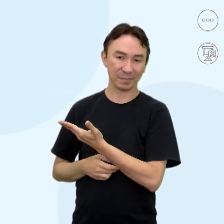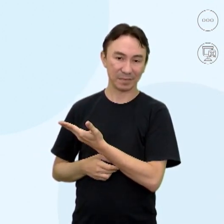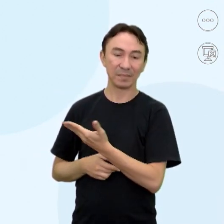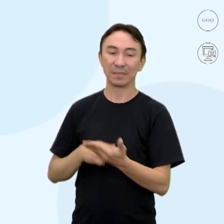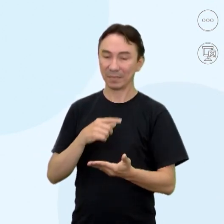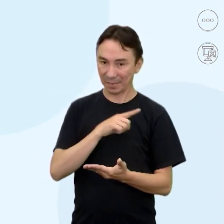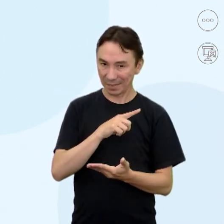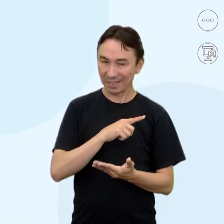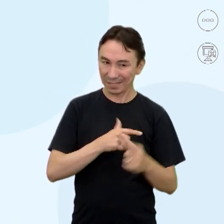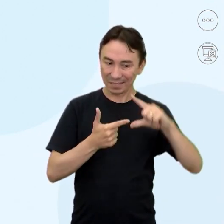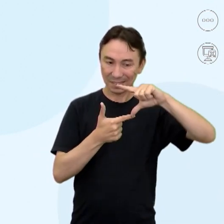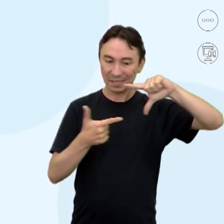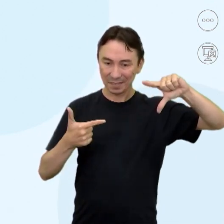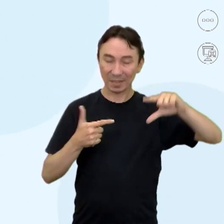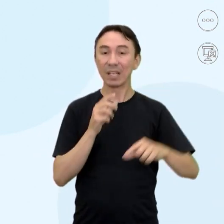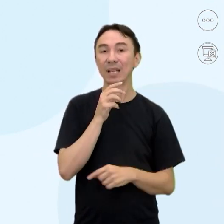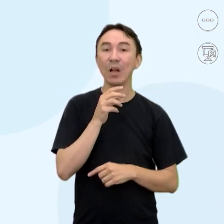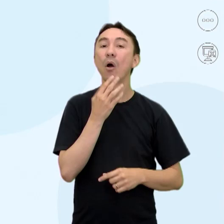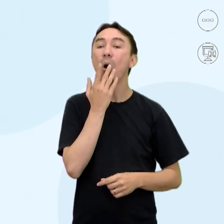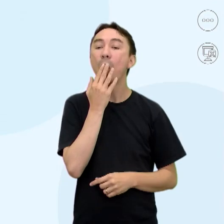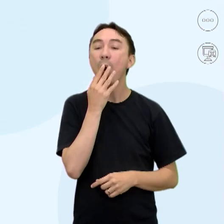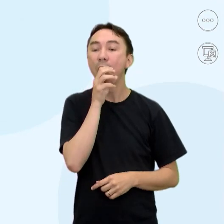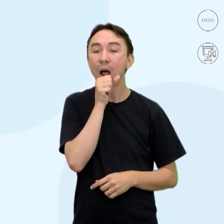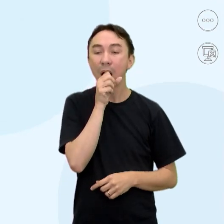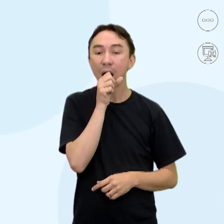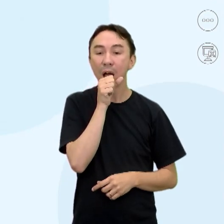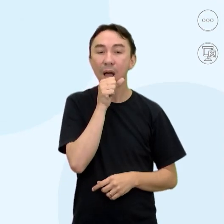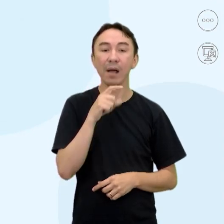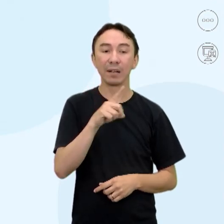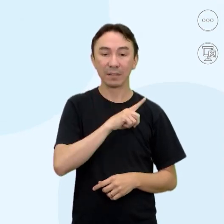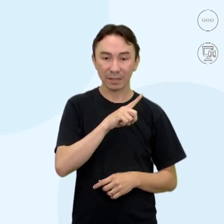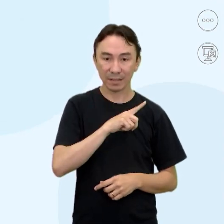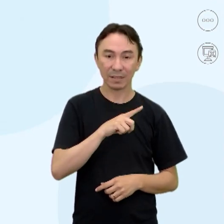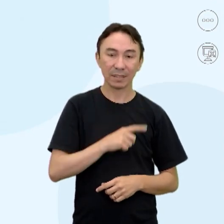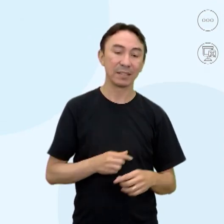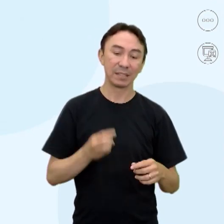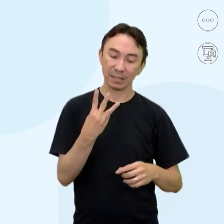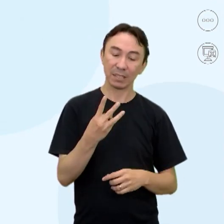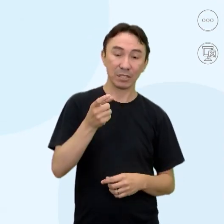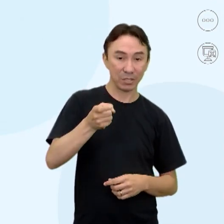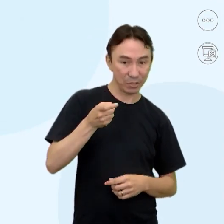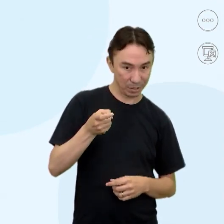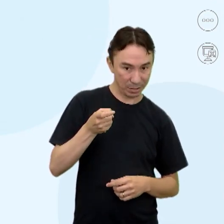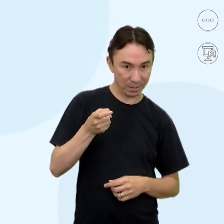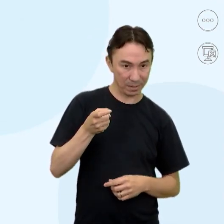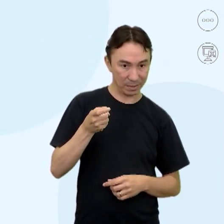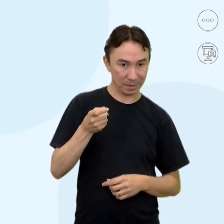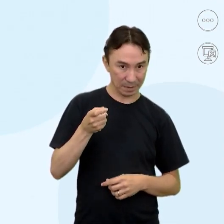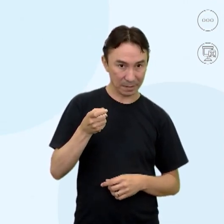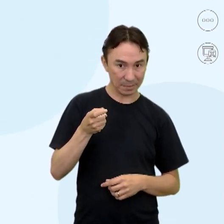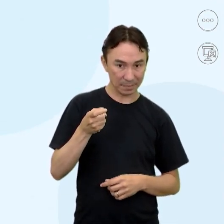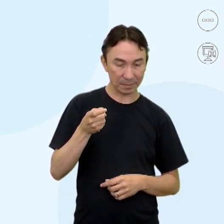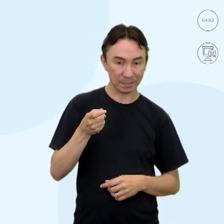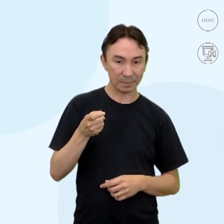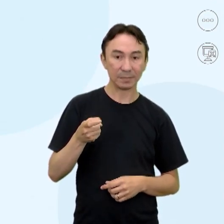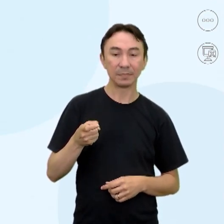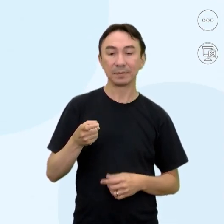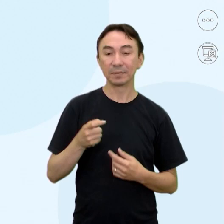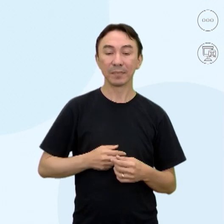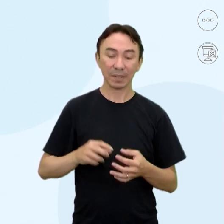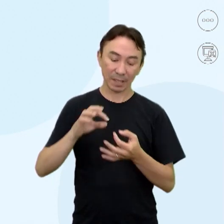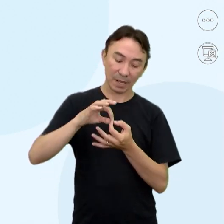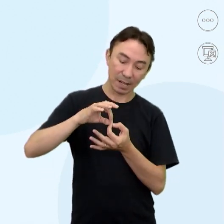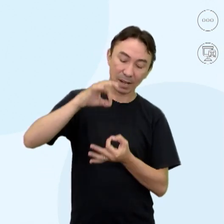retângulo laranja. O comprimento desse retângulo é 3x, ou a base é 3x, e